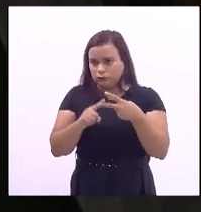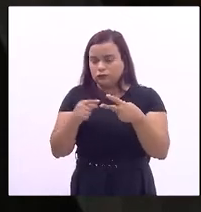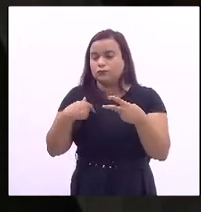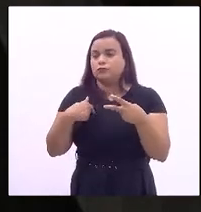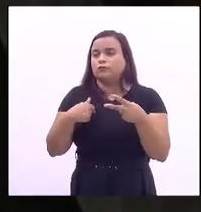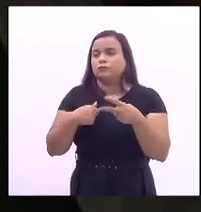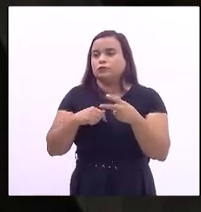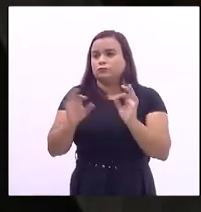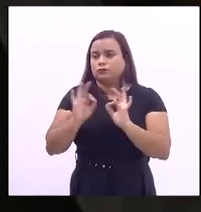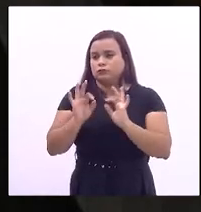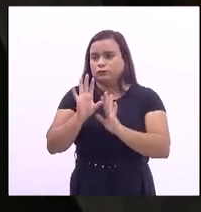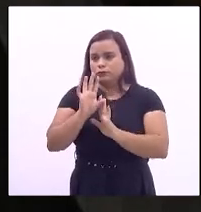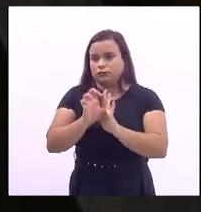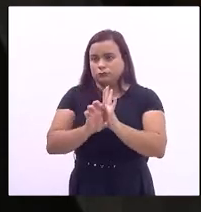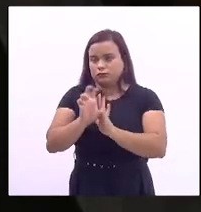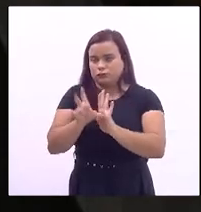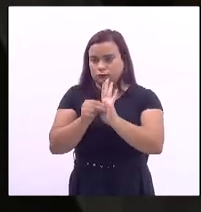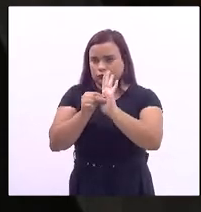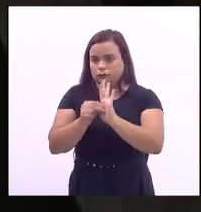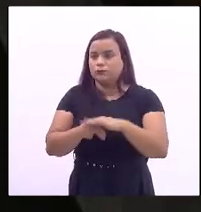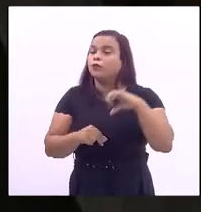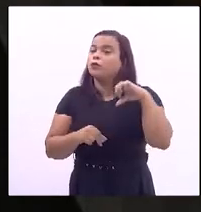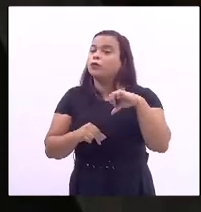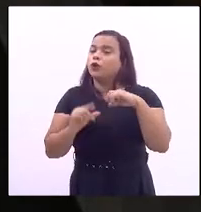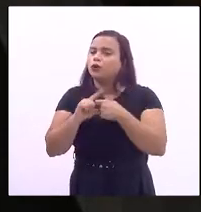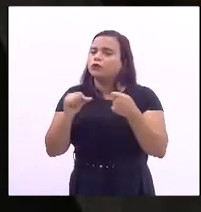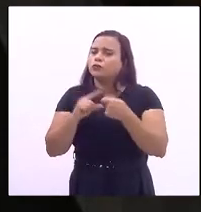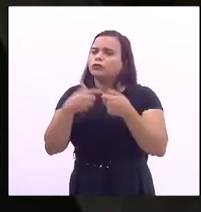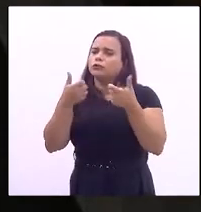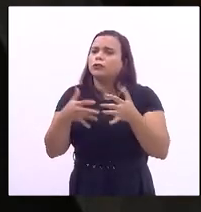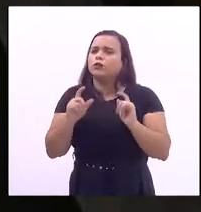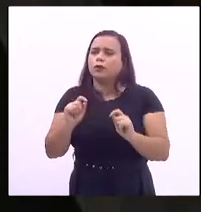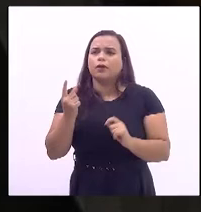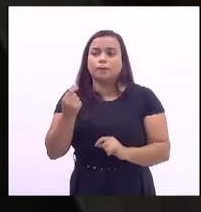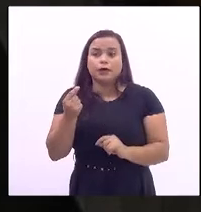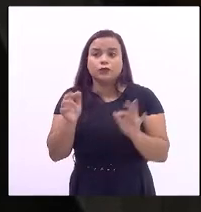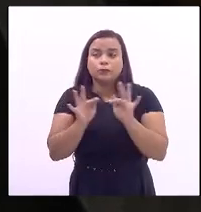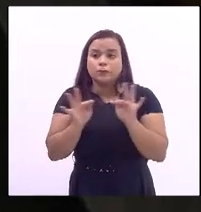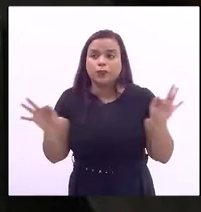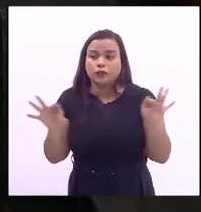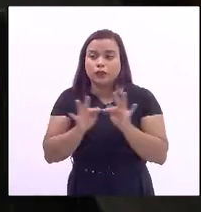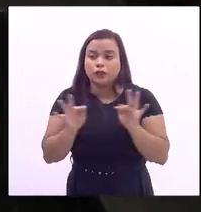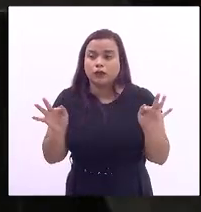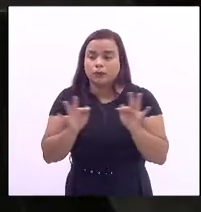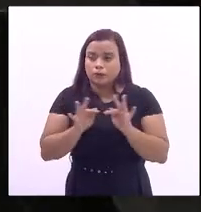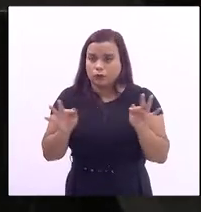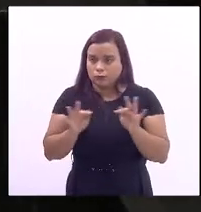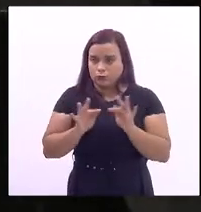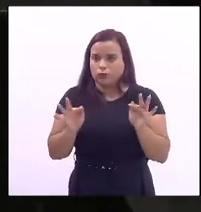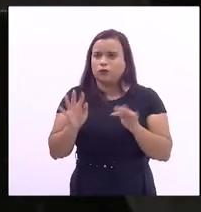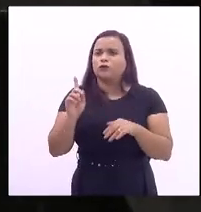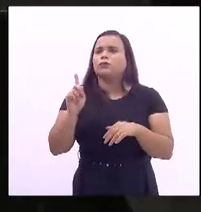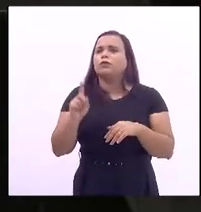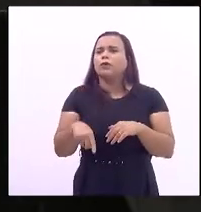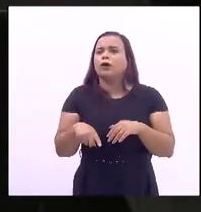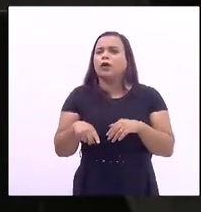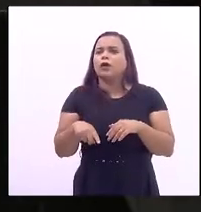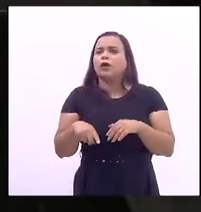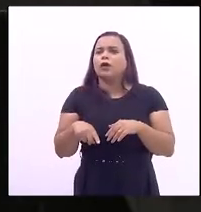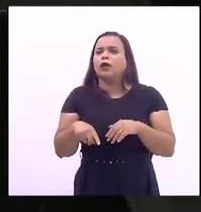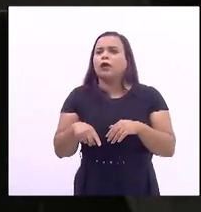é que fala o artigo nono Deputado de olhar o preço mínimo para Sarinha Nações owner adas